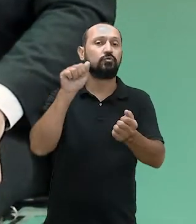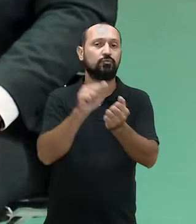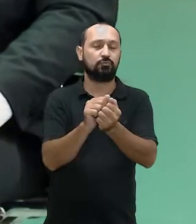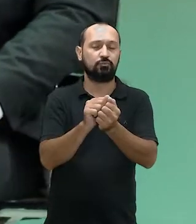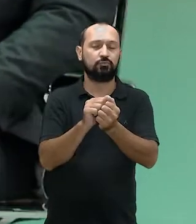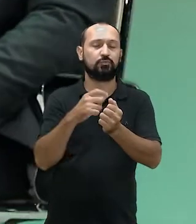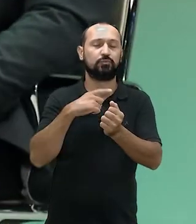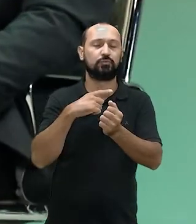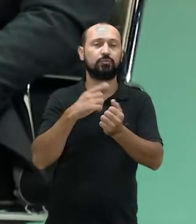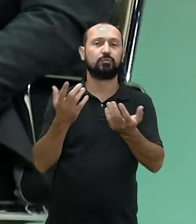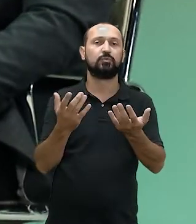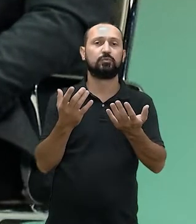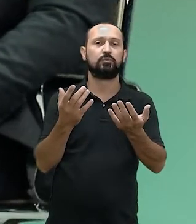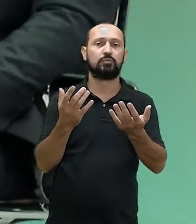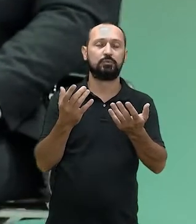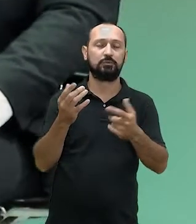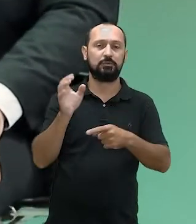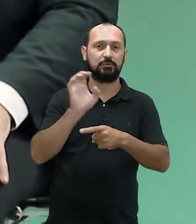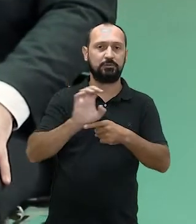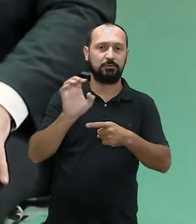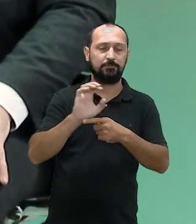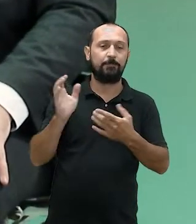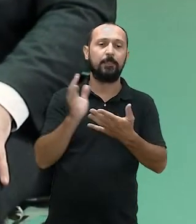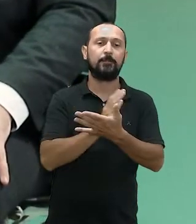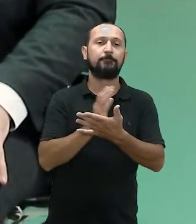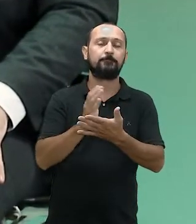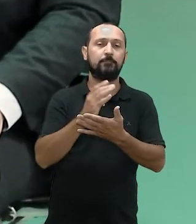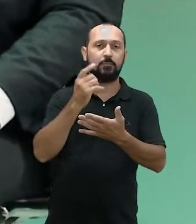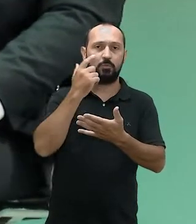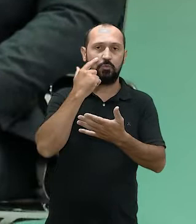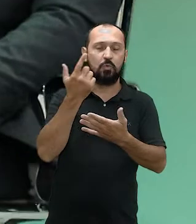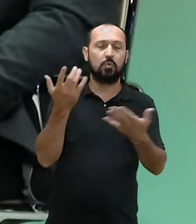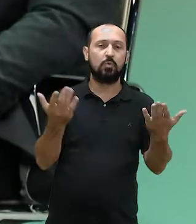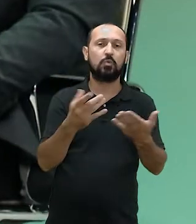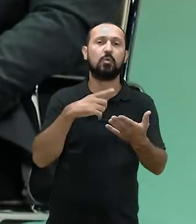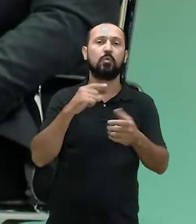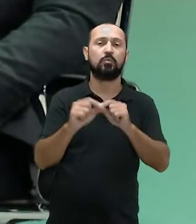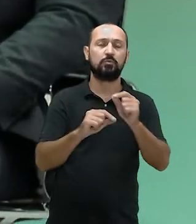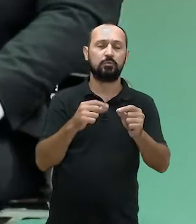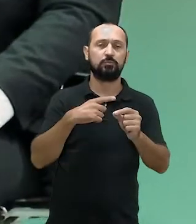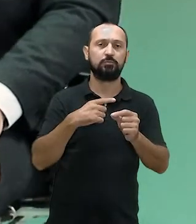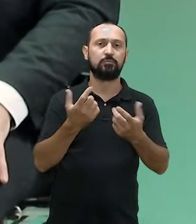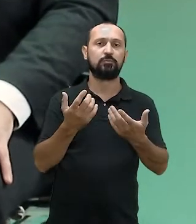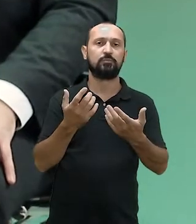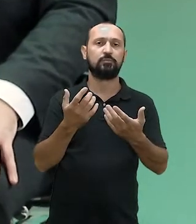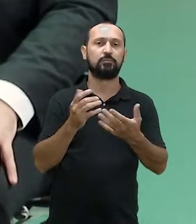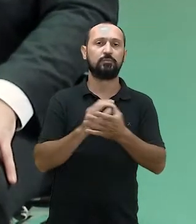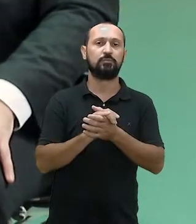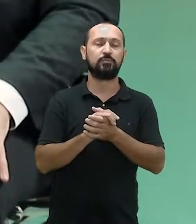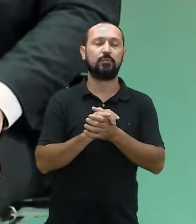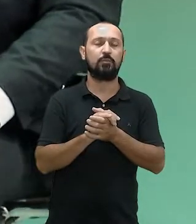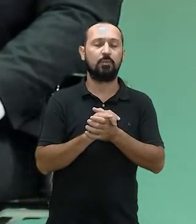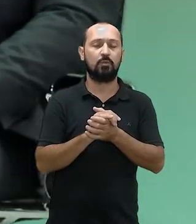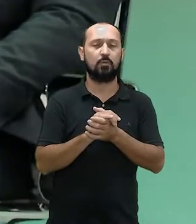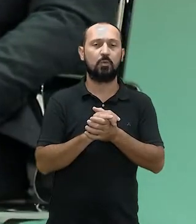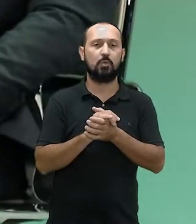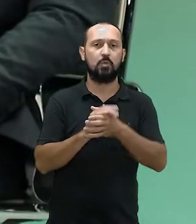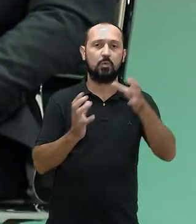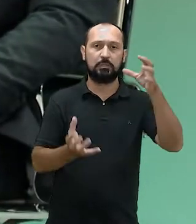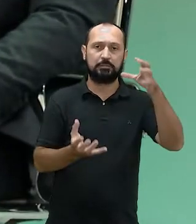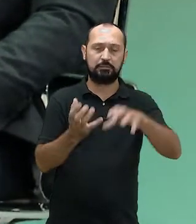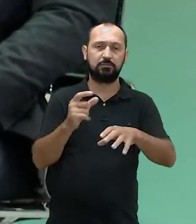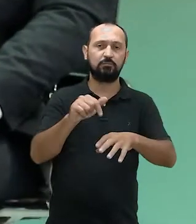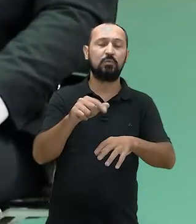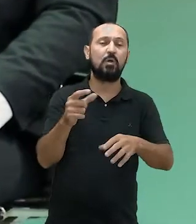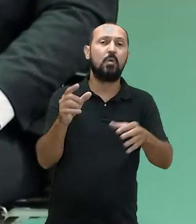ao Estado. Existem organizações sociais, o Senado tem o Instituto Fiscal Independente, que é um órgão